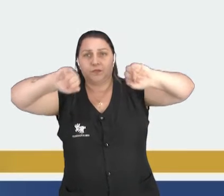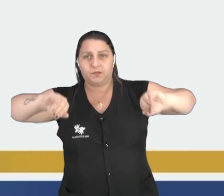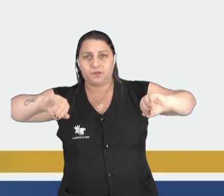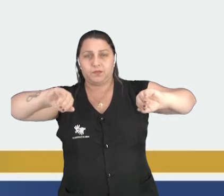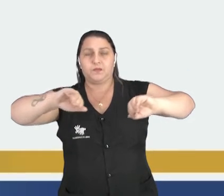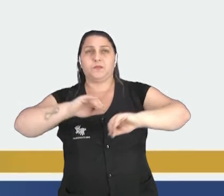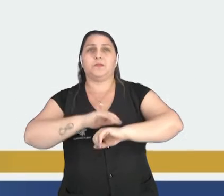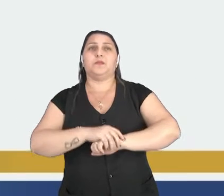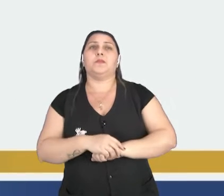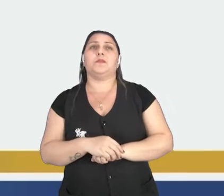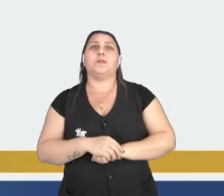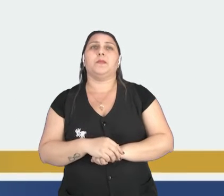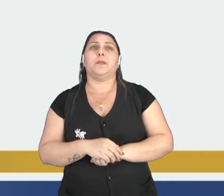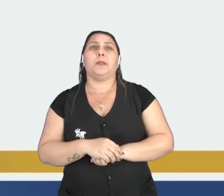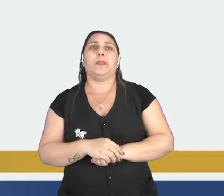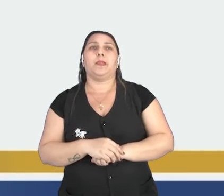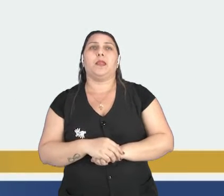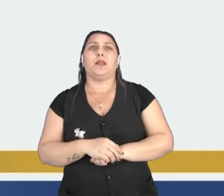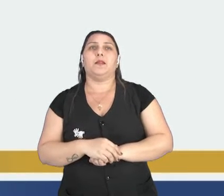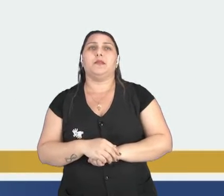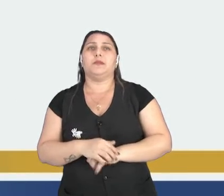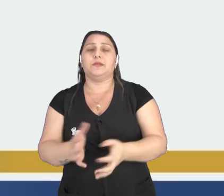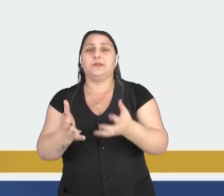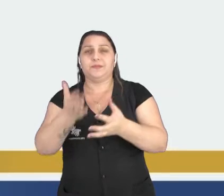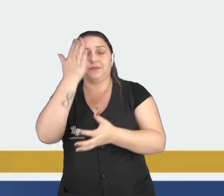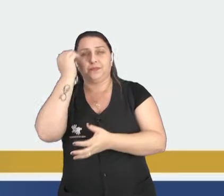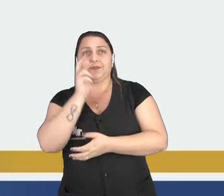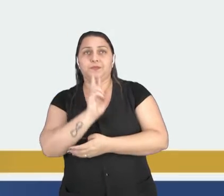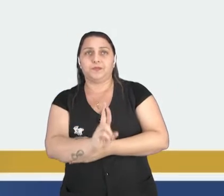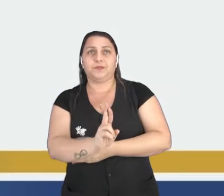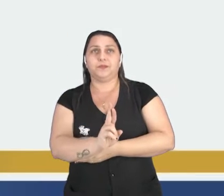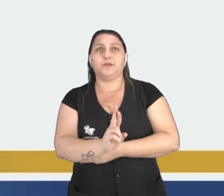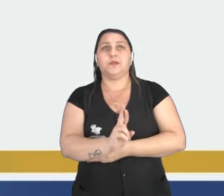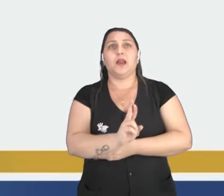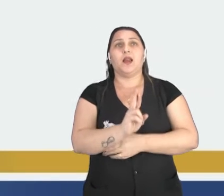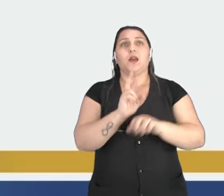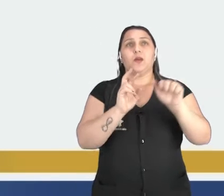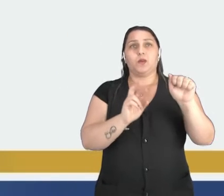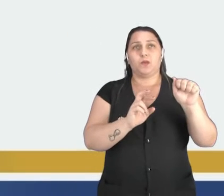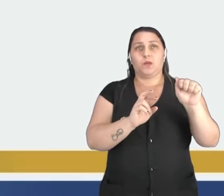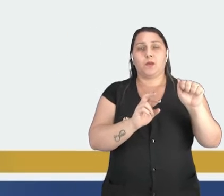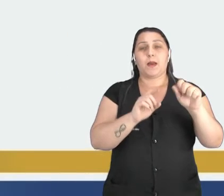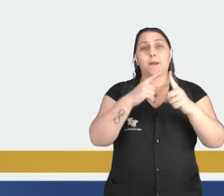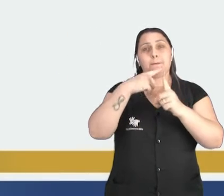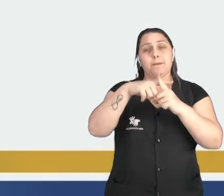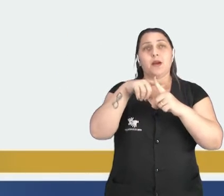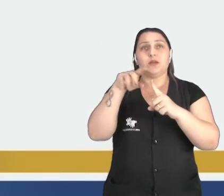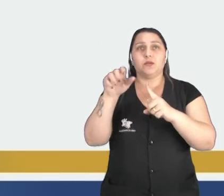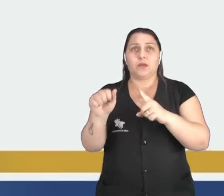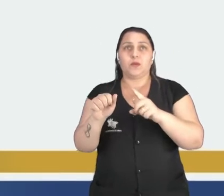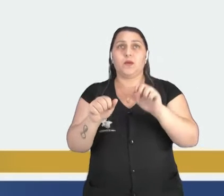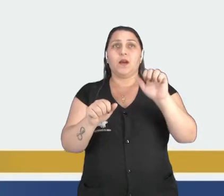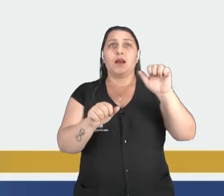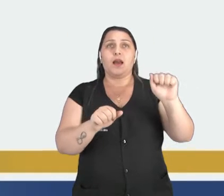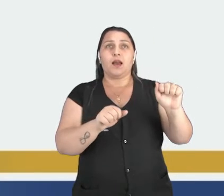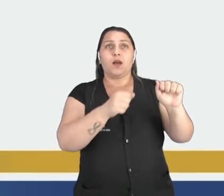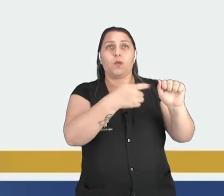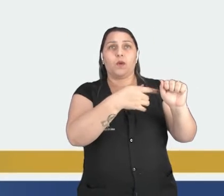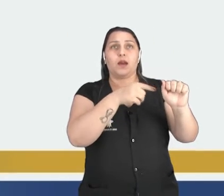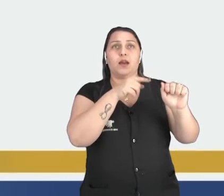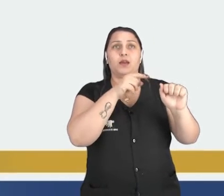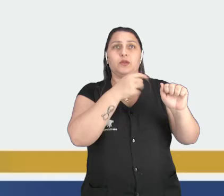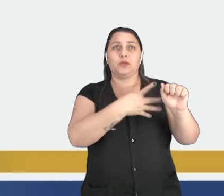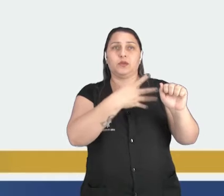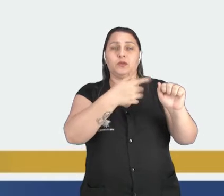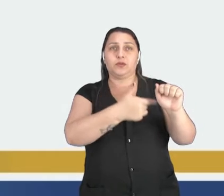tá? Então, como assim? Eu quero saber o resultado desse mais esse. Primeiro calculo o arranjo 4, 2 a 2. Está aqui,